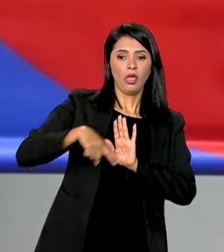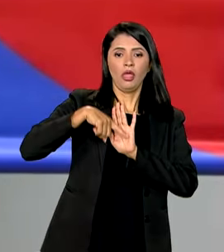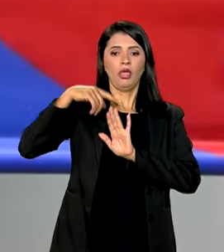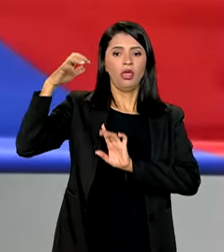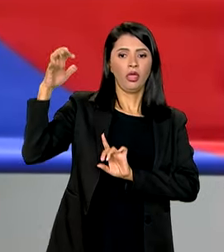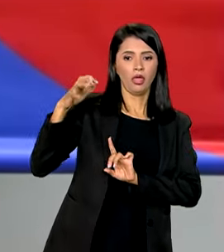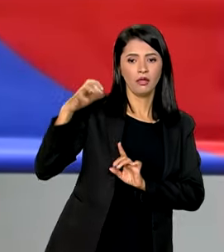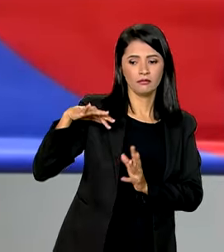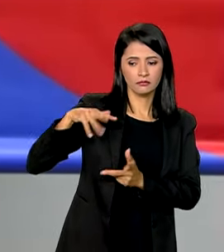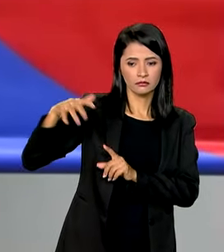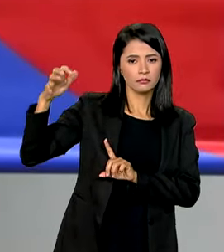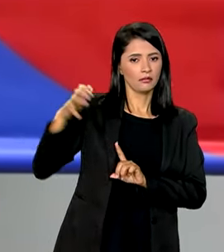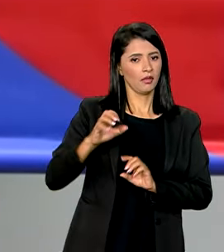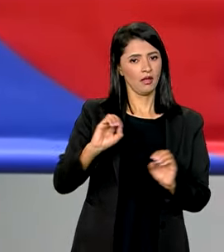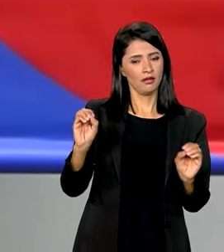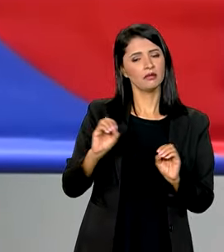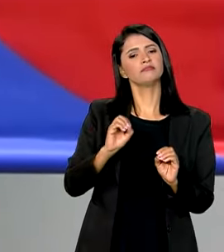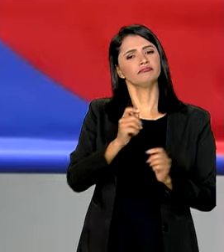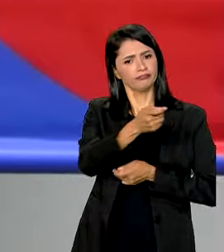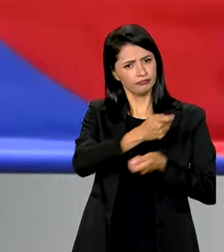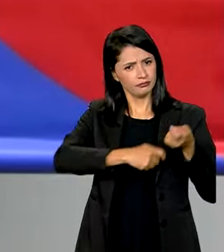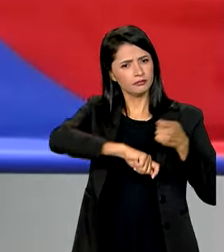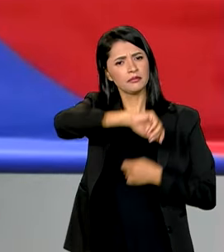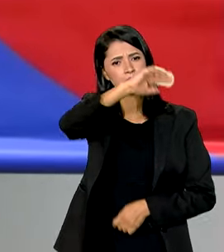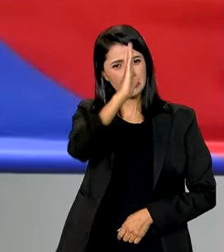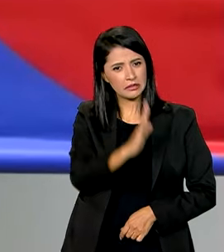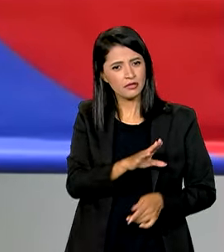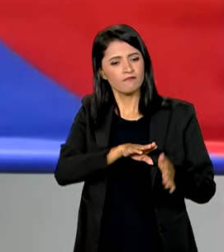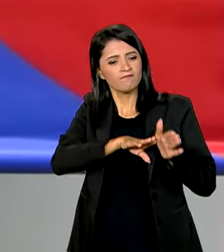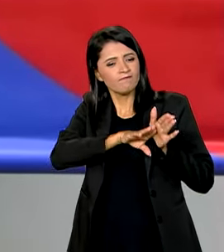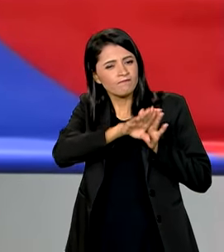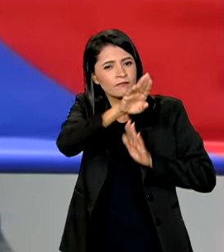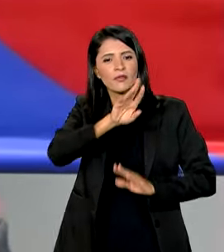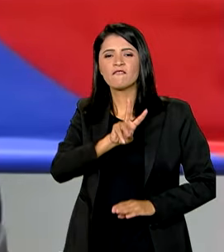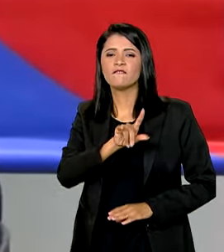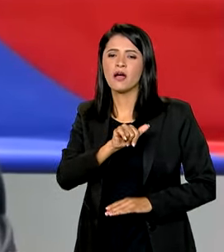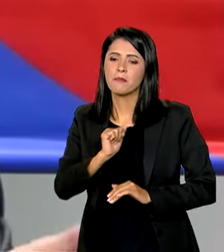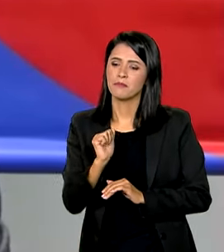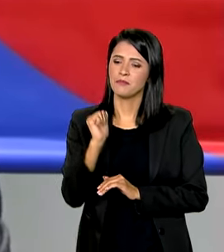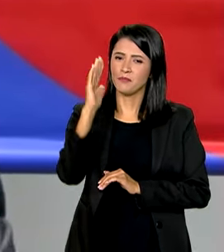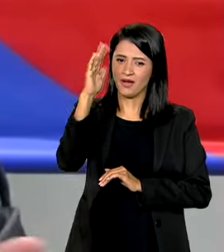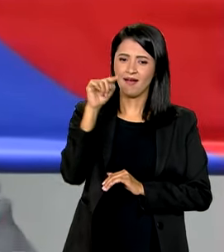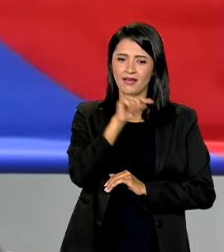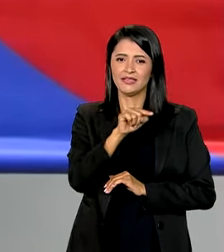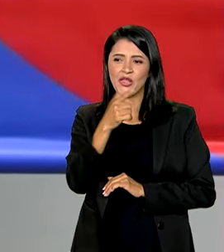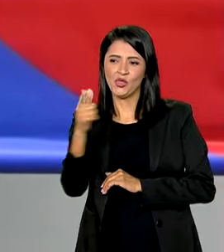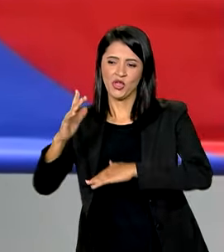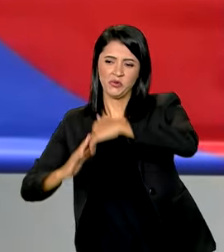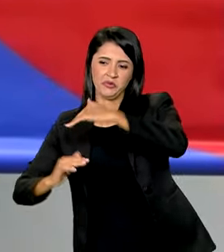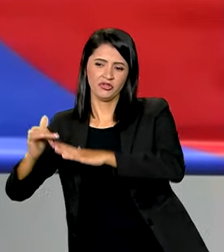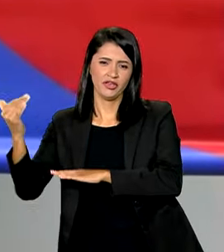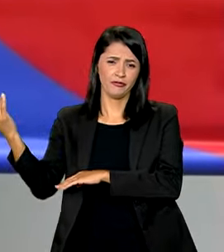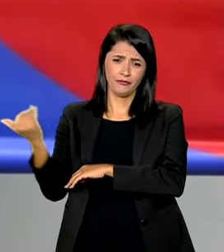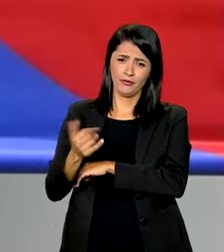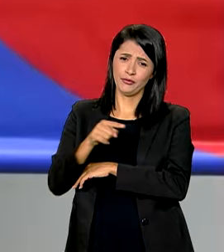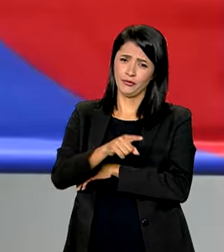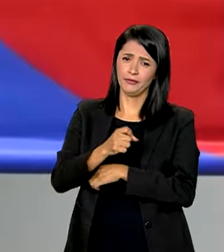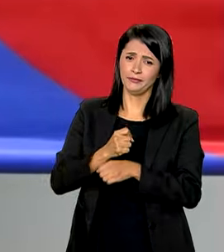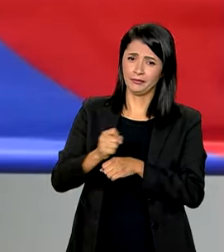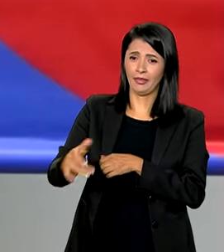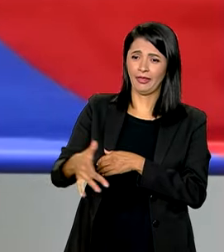negativo internacional, a economia brasileira vai crescer mais do que os chamados especialistas projetaram para esse